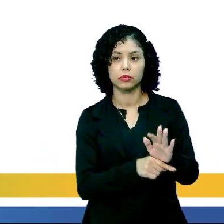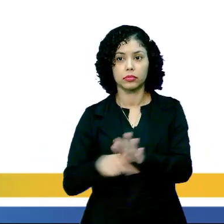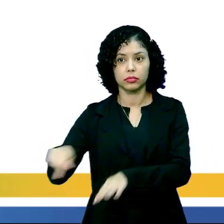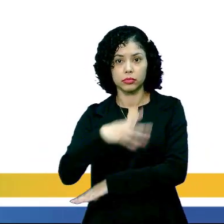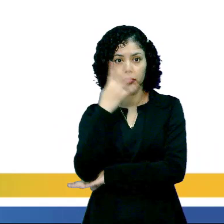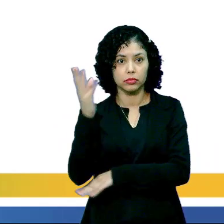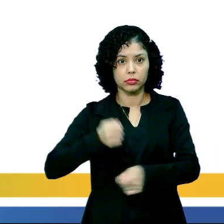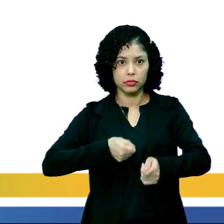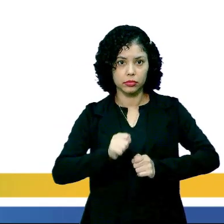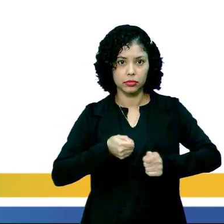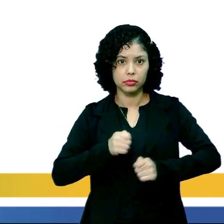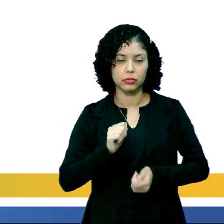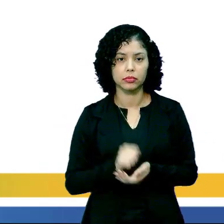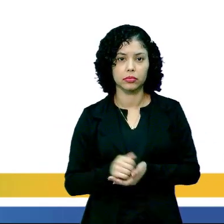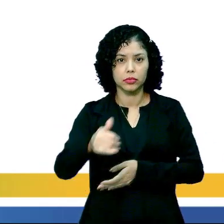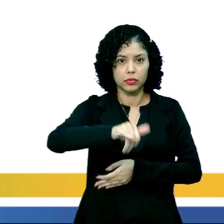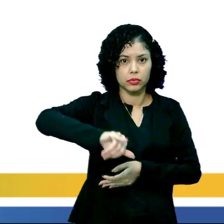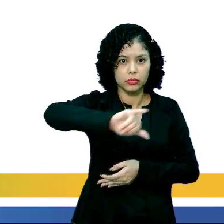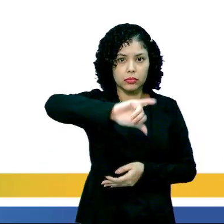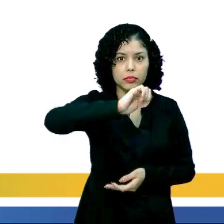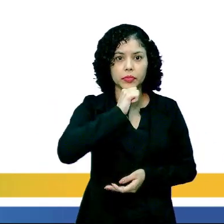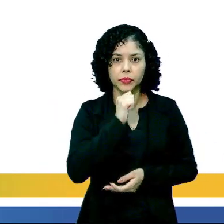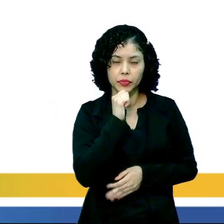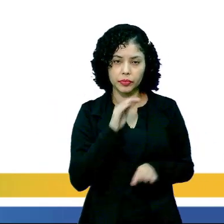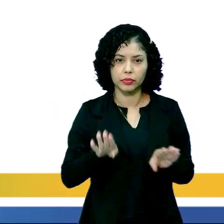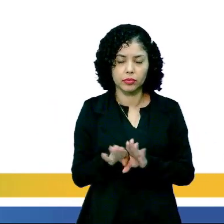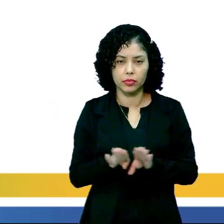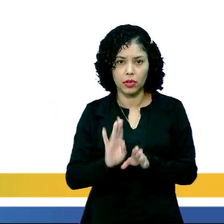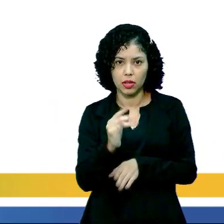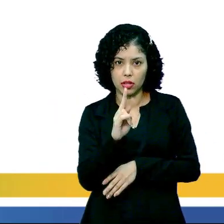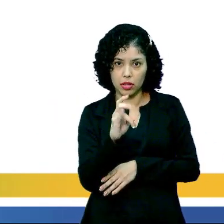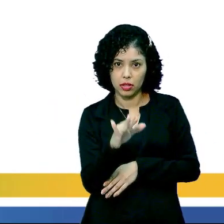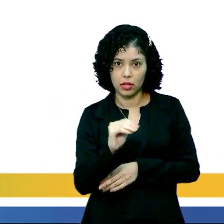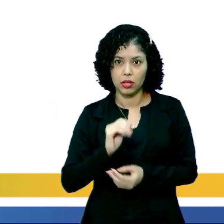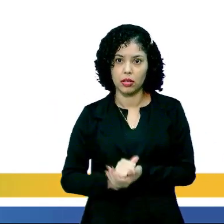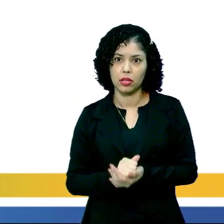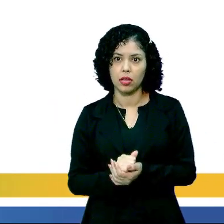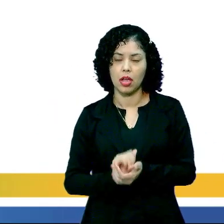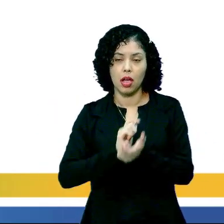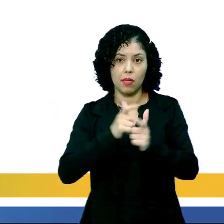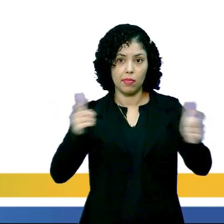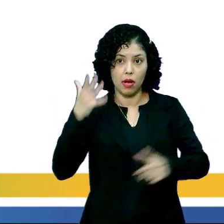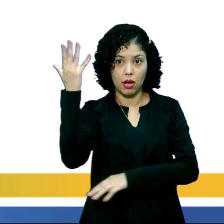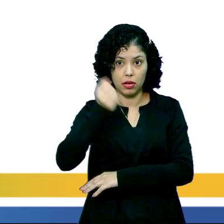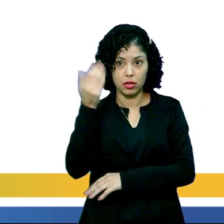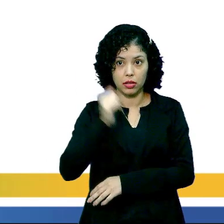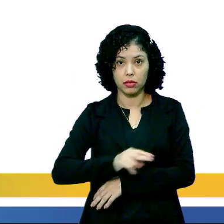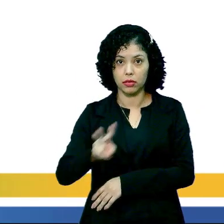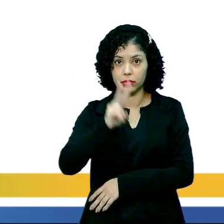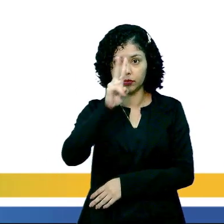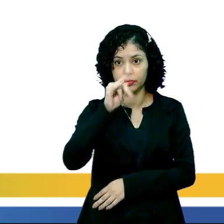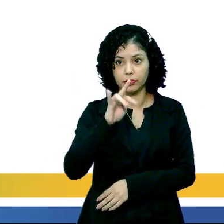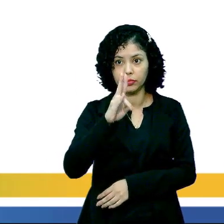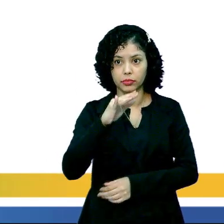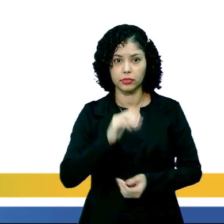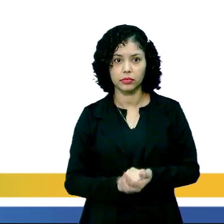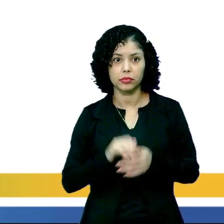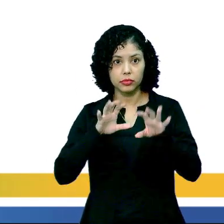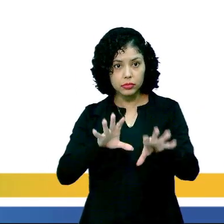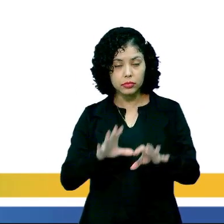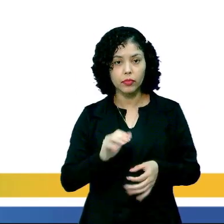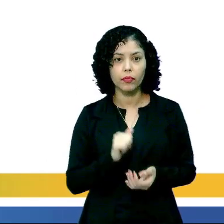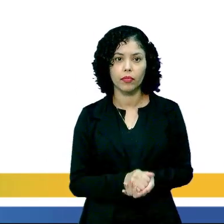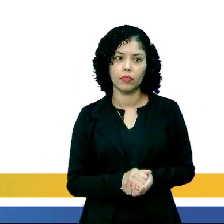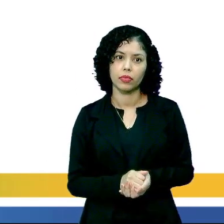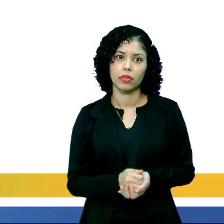quando adicionam quantidades controladas de solução aquosa de hidróxido de sódio a tambores de leite de validade vencido assim